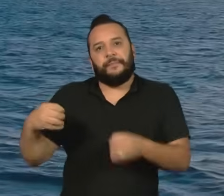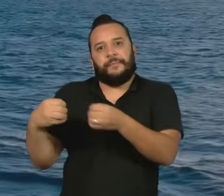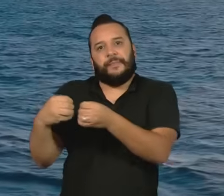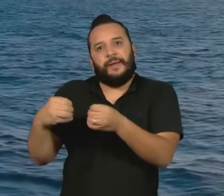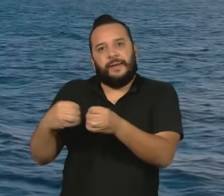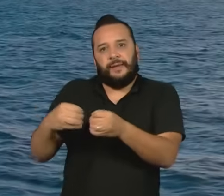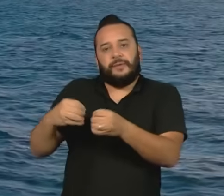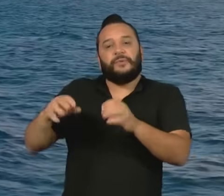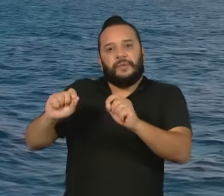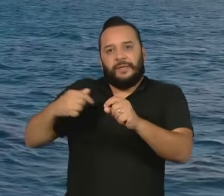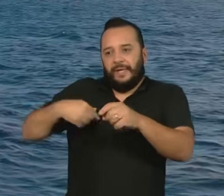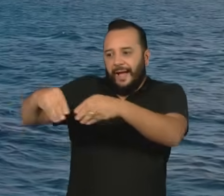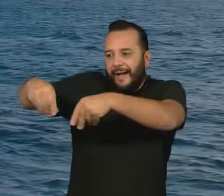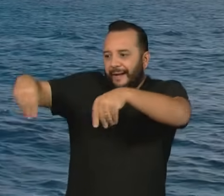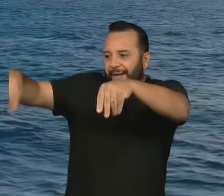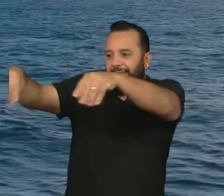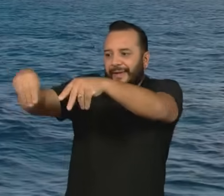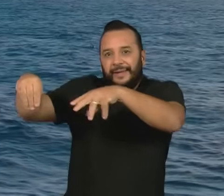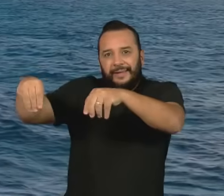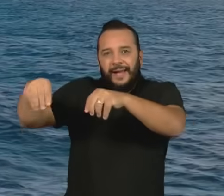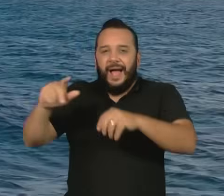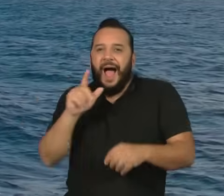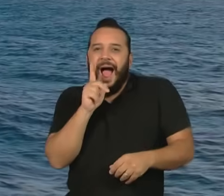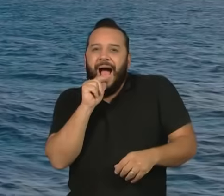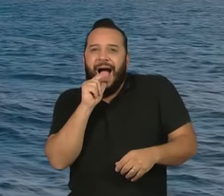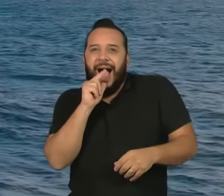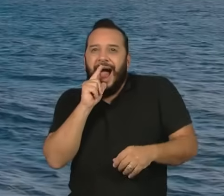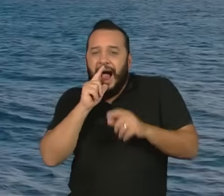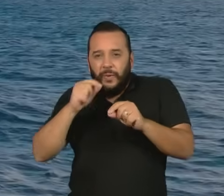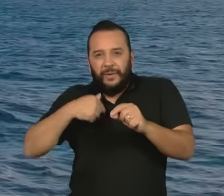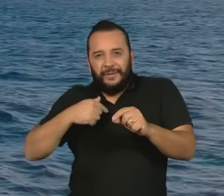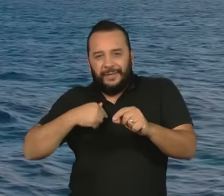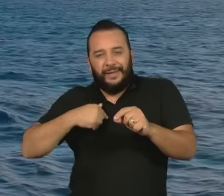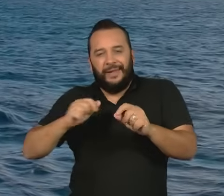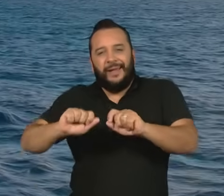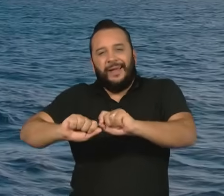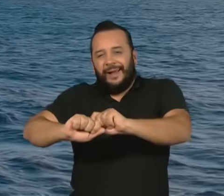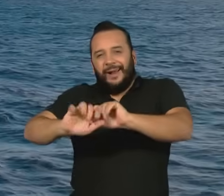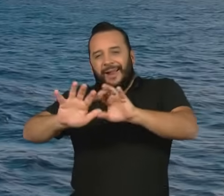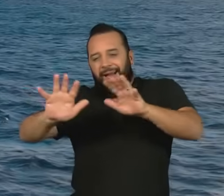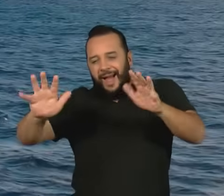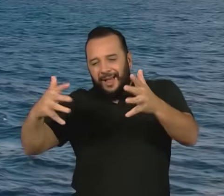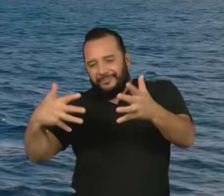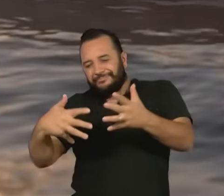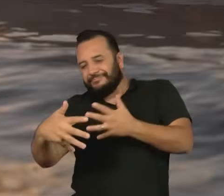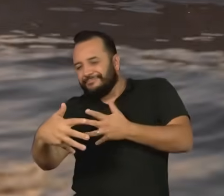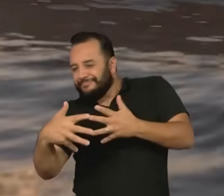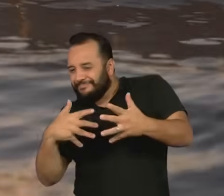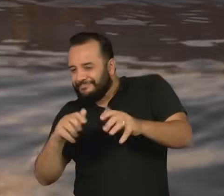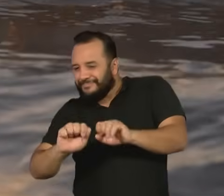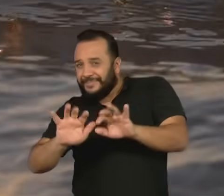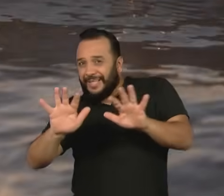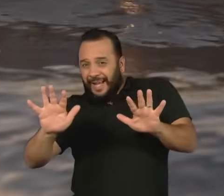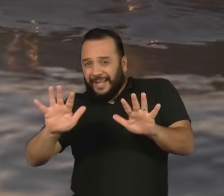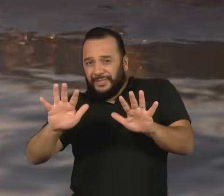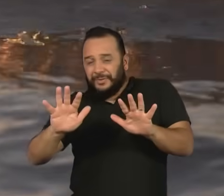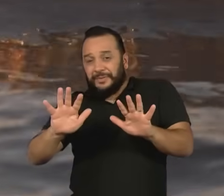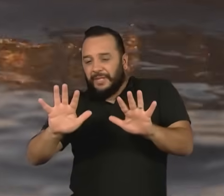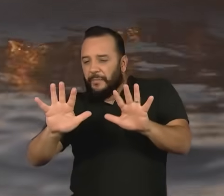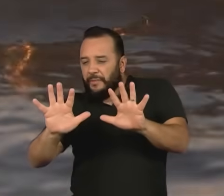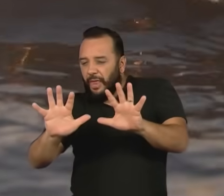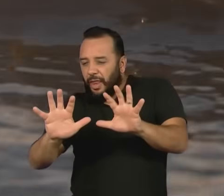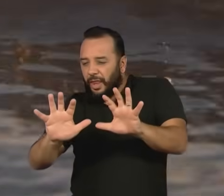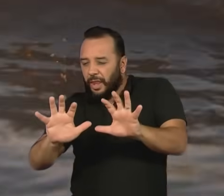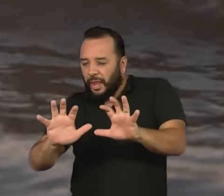que a redução da transparência da água está ligada ao escoamento agrícola e aumento de sedimentos e matéria